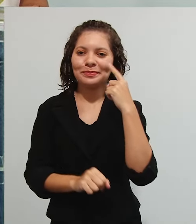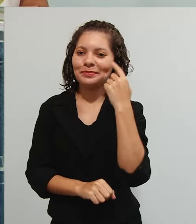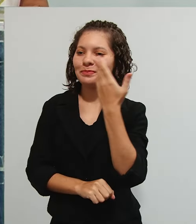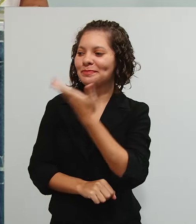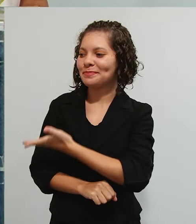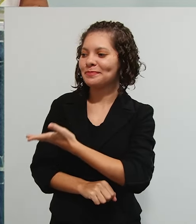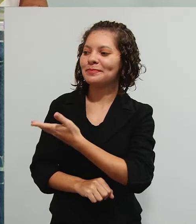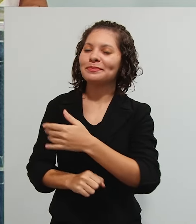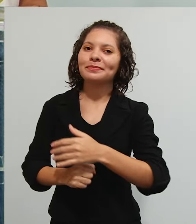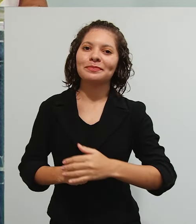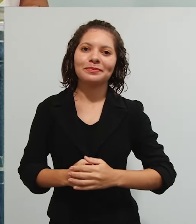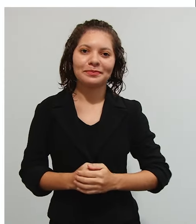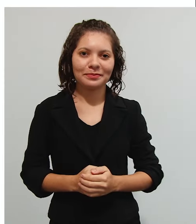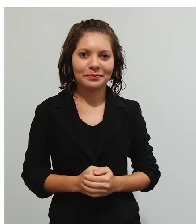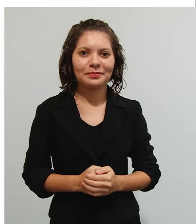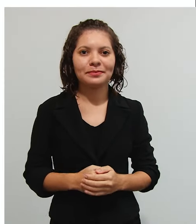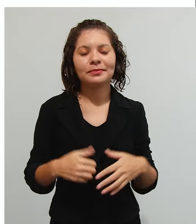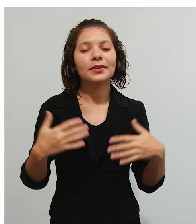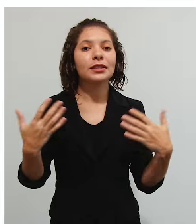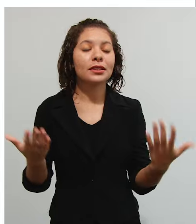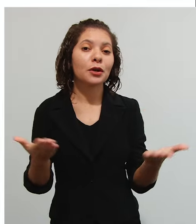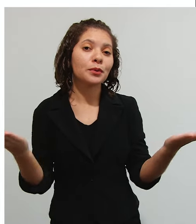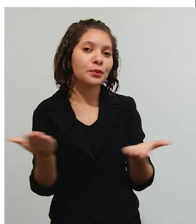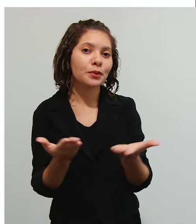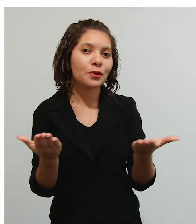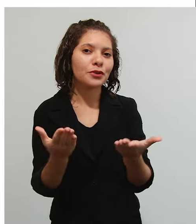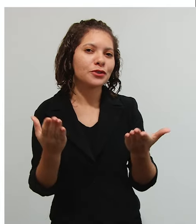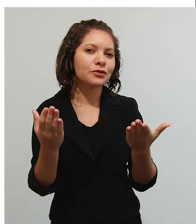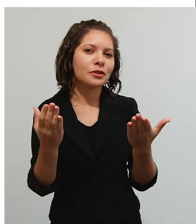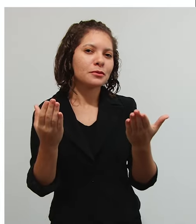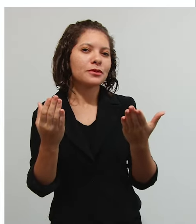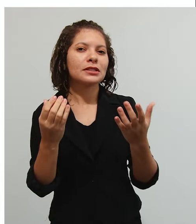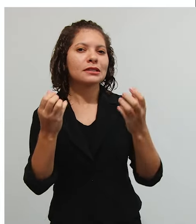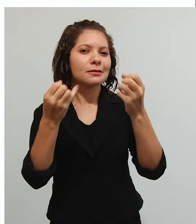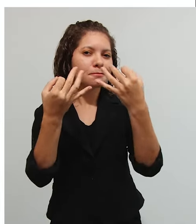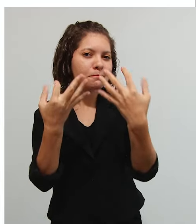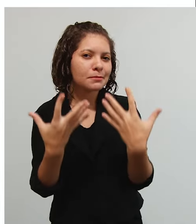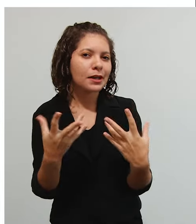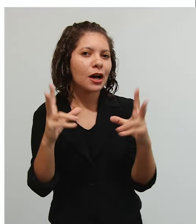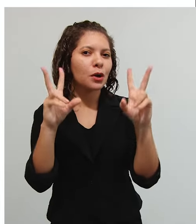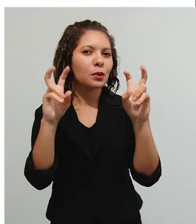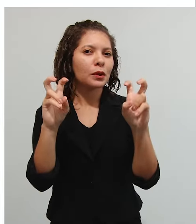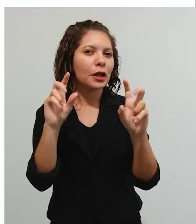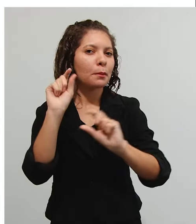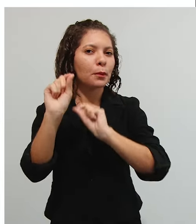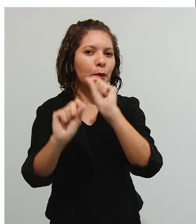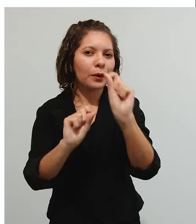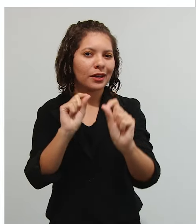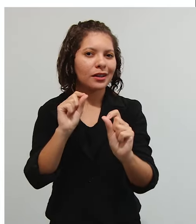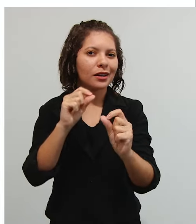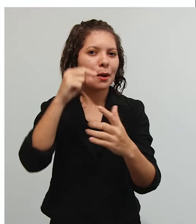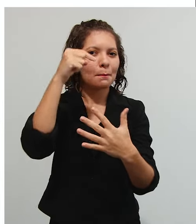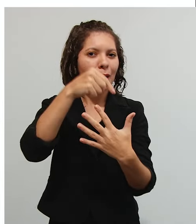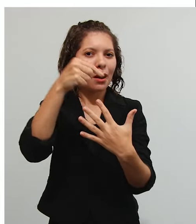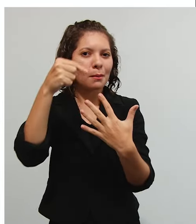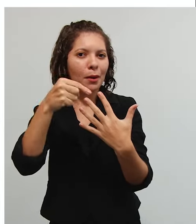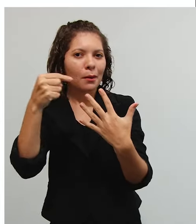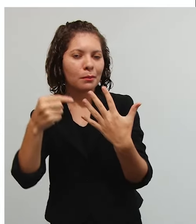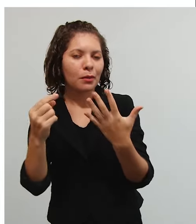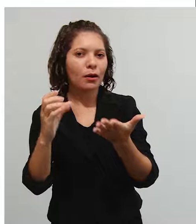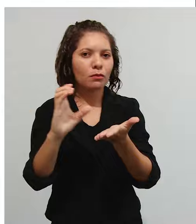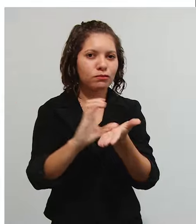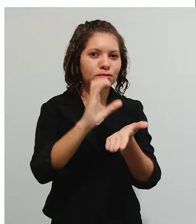para o nosso primeiro slide. Então, nós vamos tratar especificamente aqui sobre